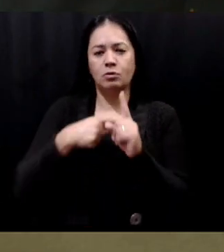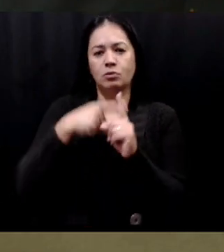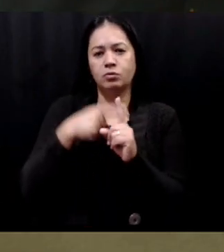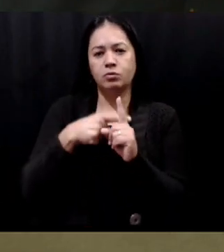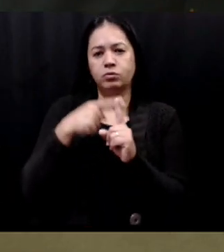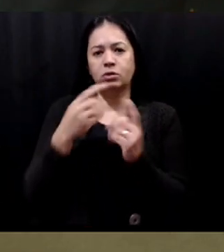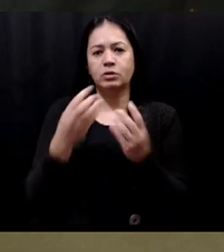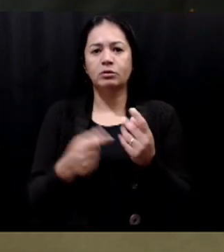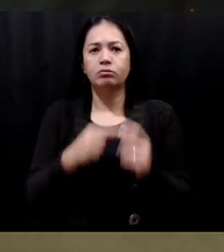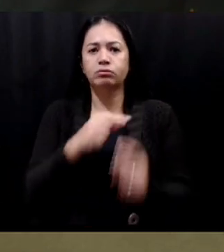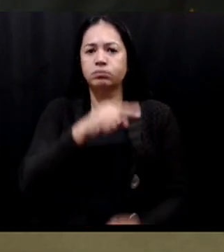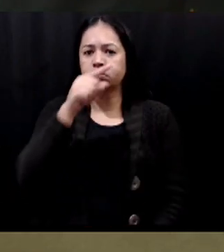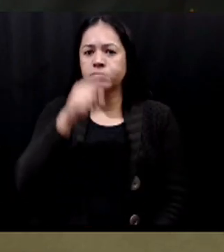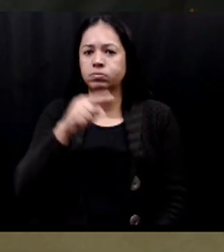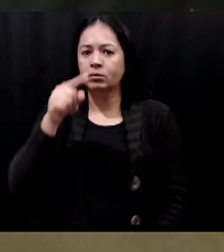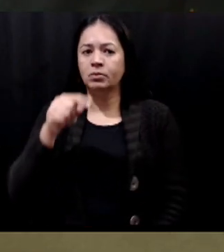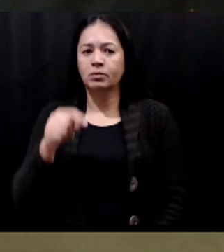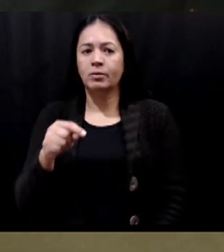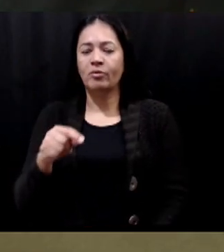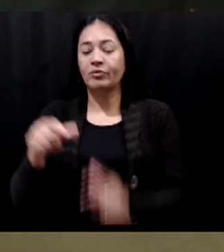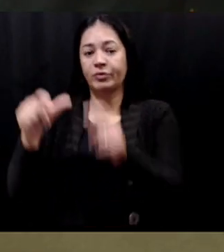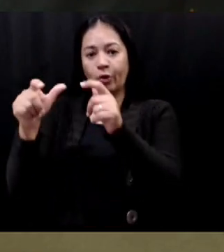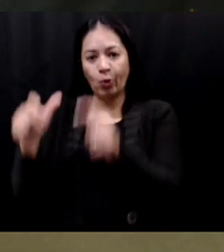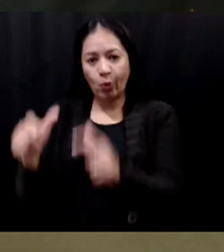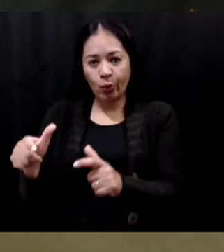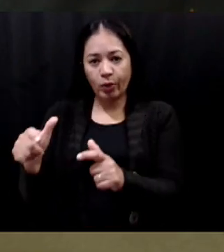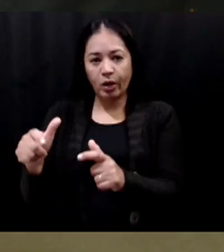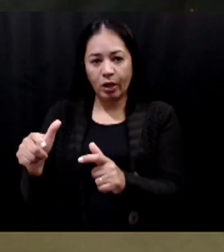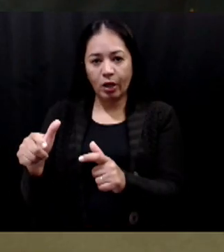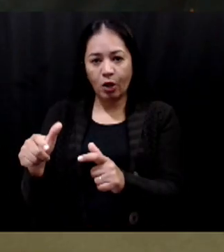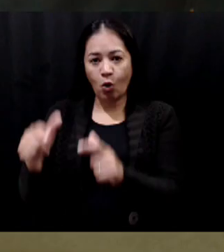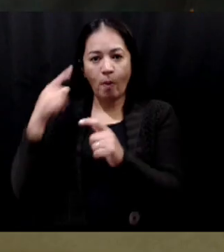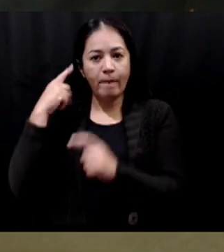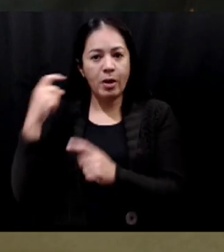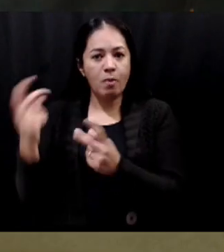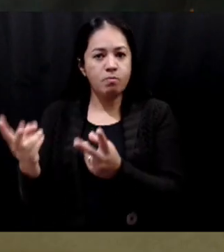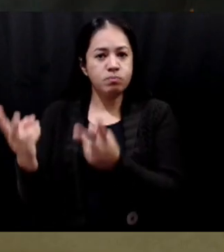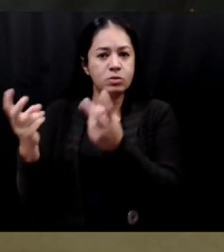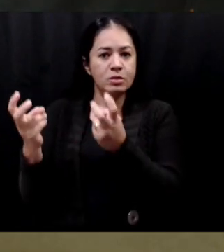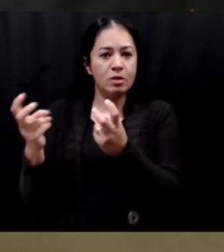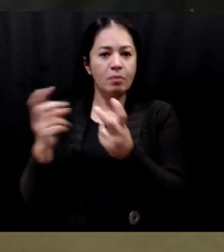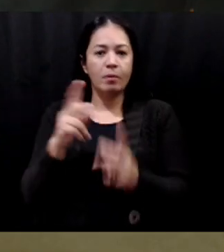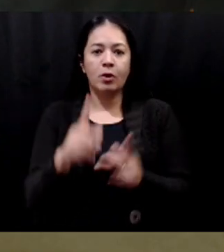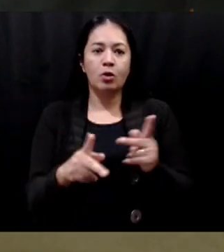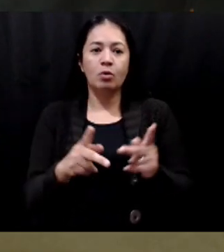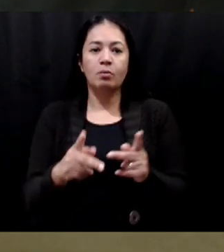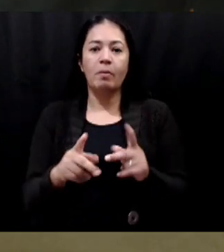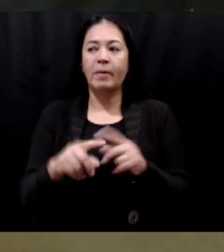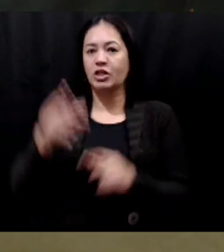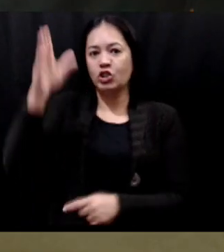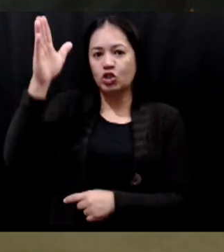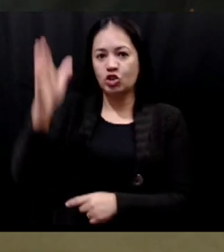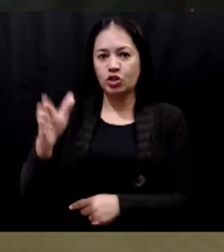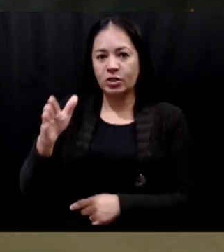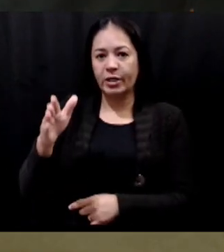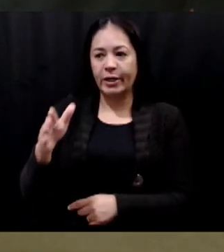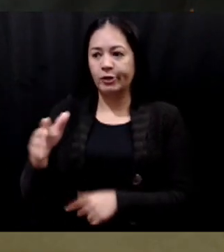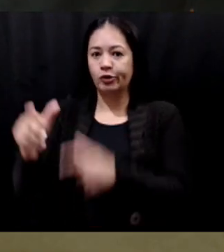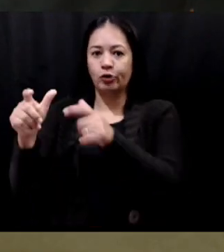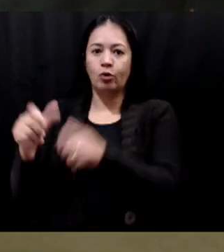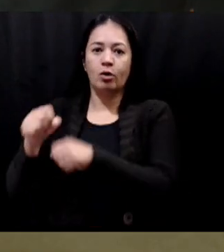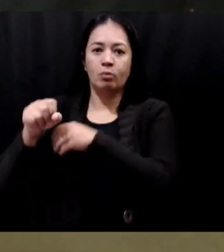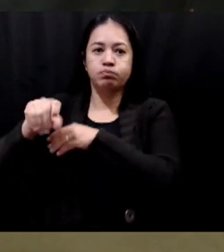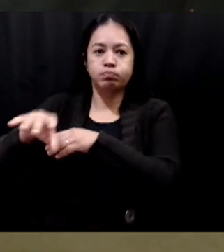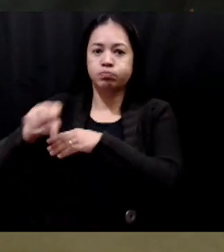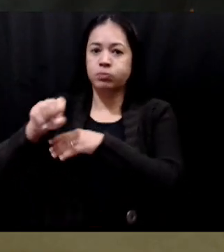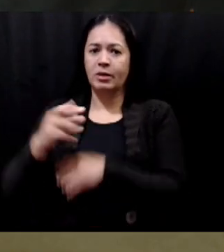ou seja, no local onde o som é percebido pela população e não diretamente na fonte emissora. Como tem